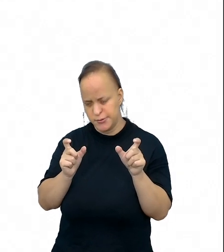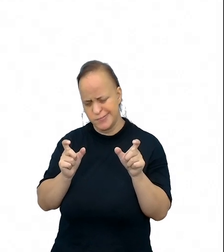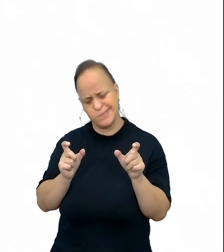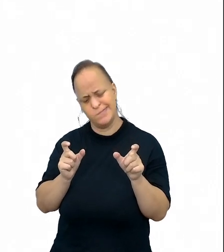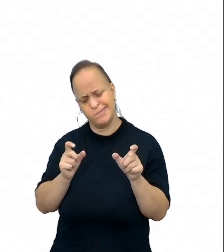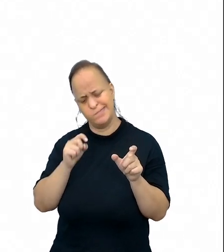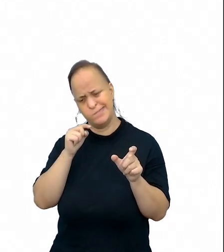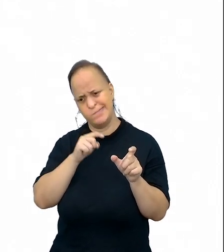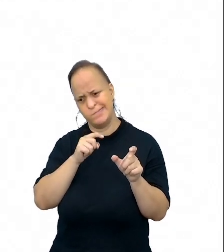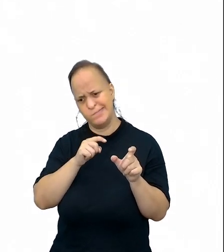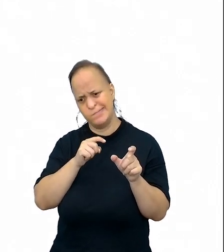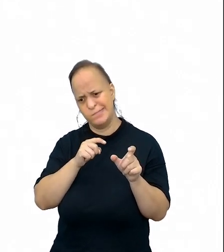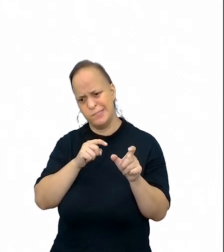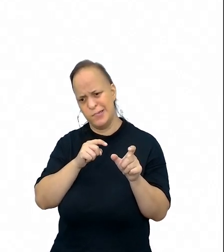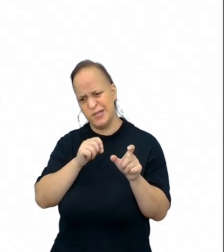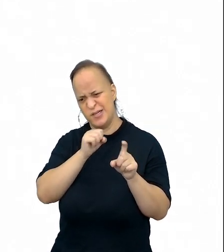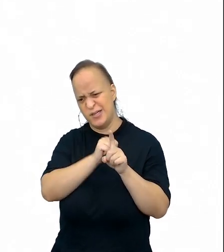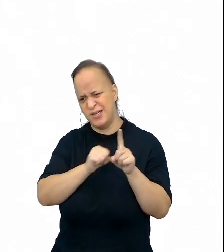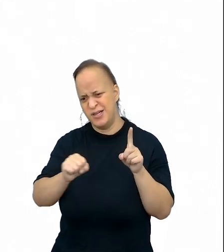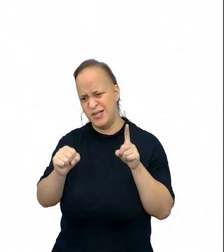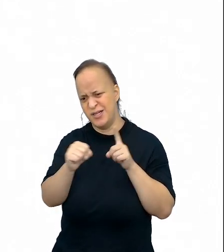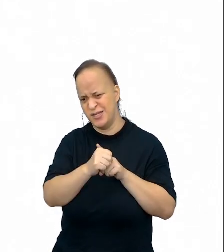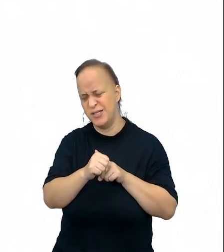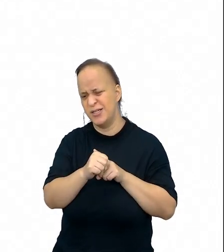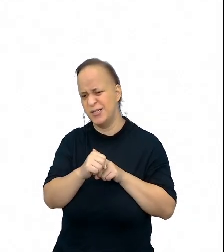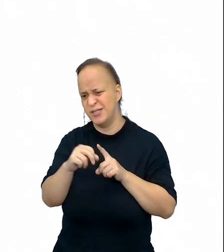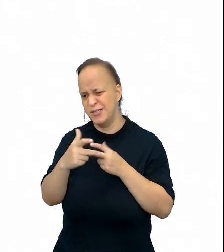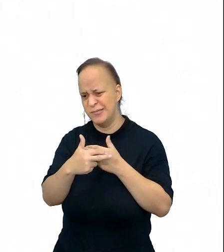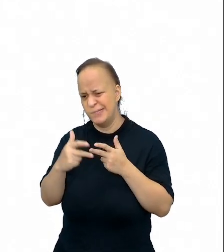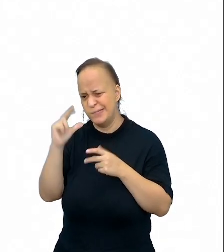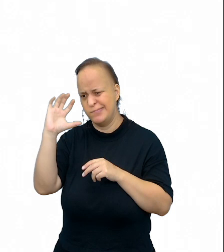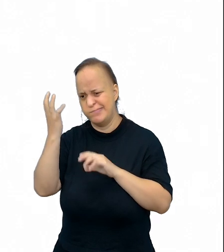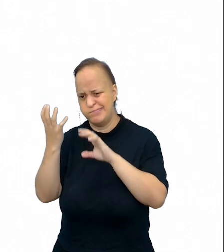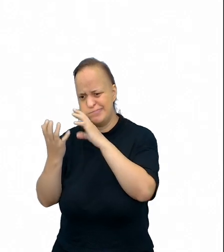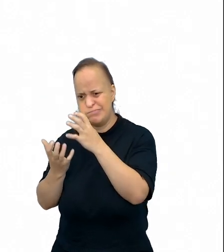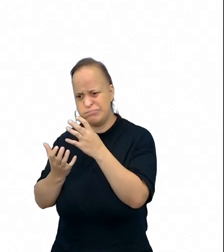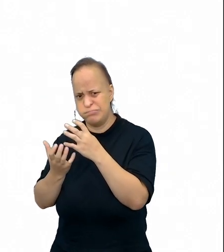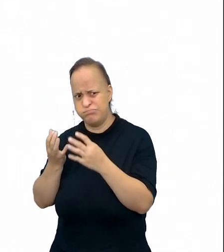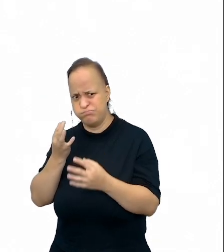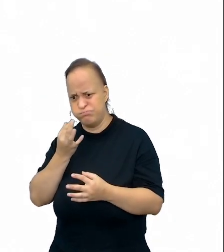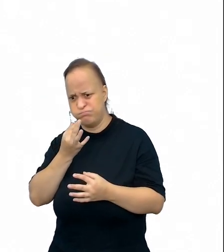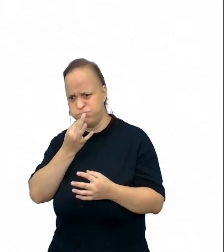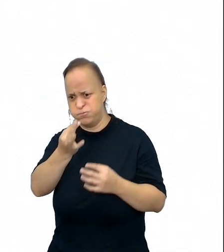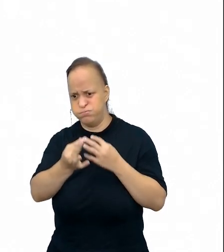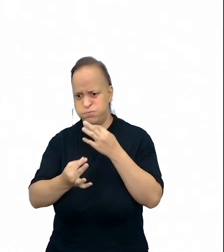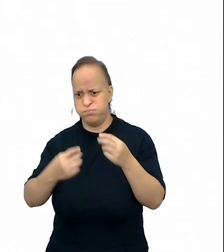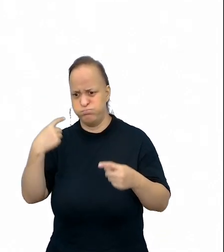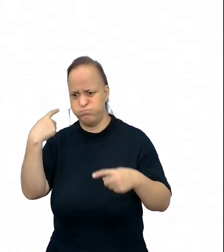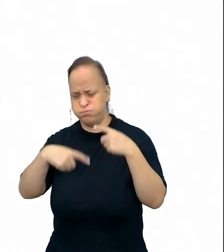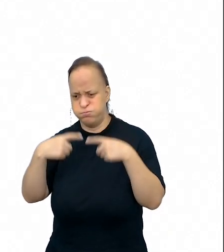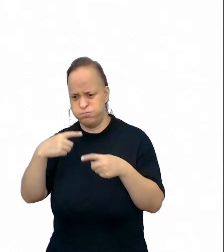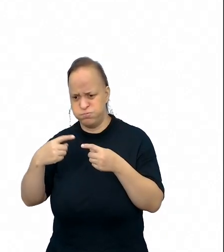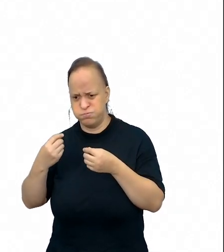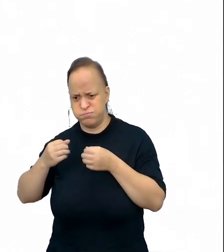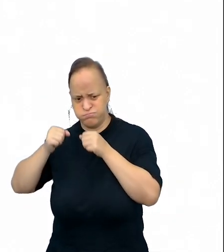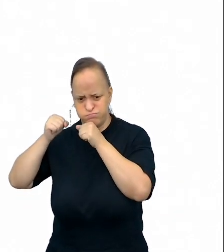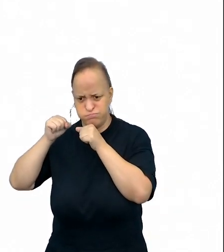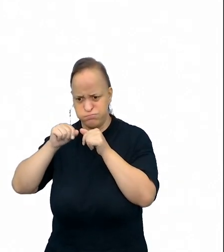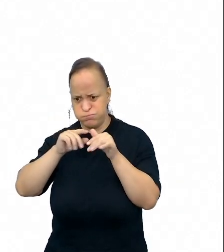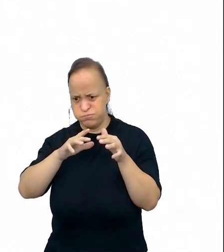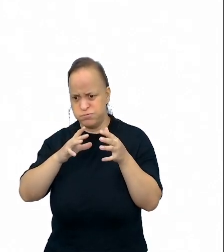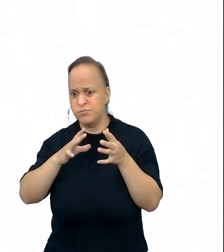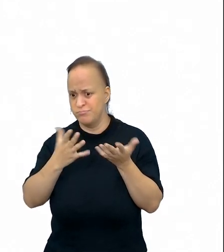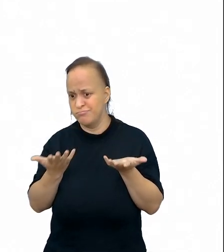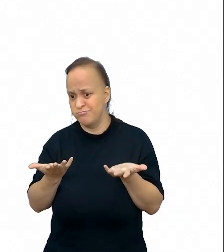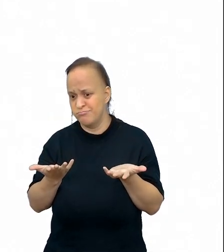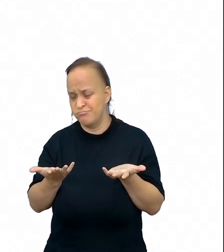forma de denúncia social. Nós sabemos que sim, né? Sobre a realidade brasileira e as diferenças sociais